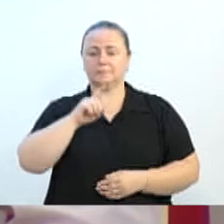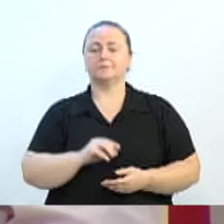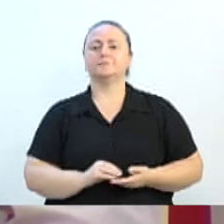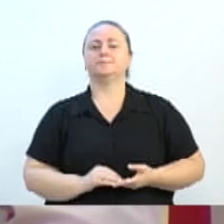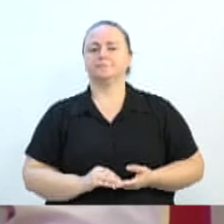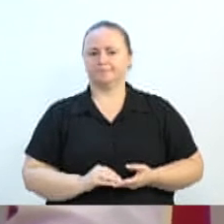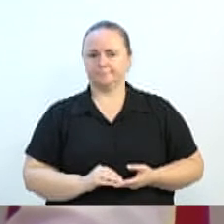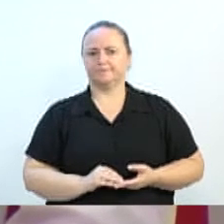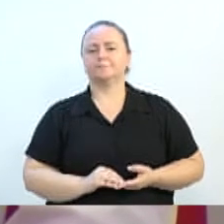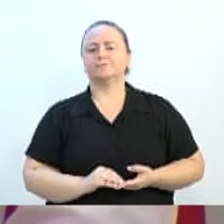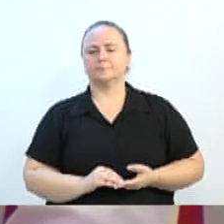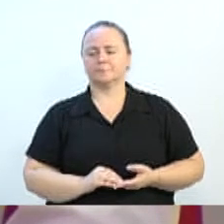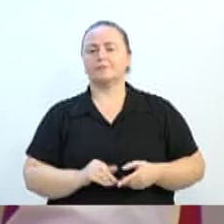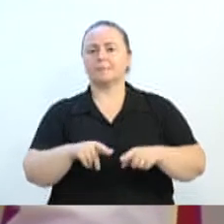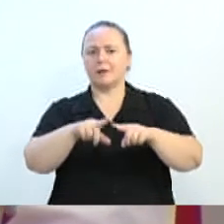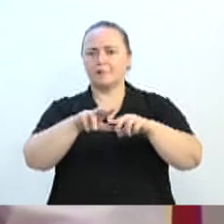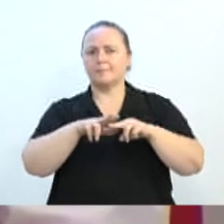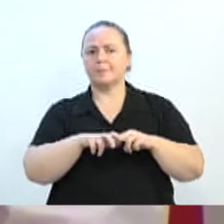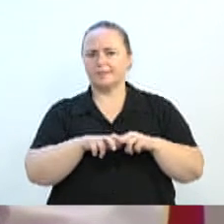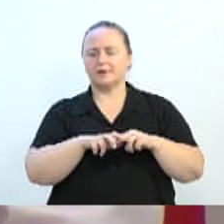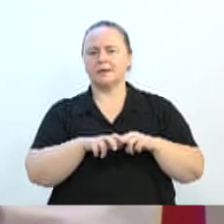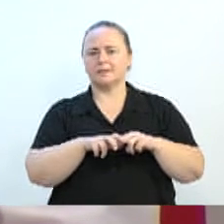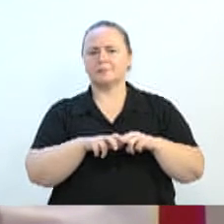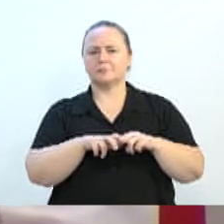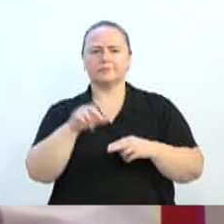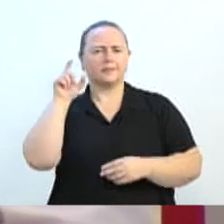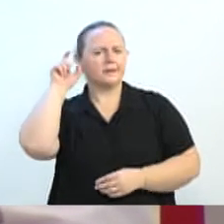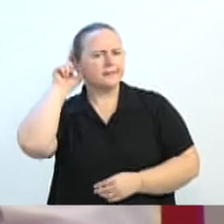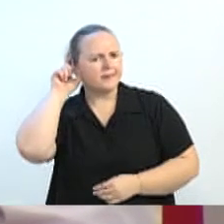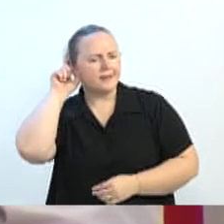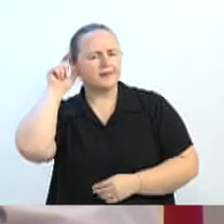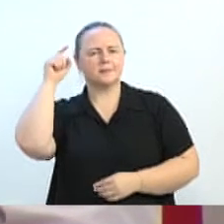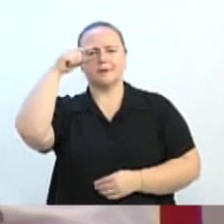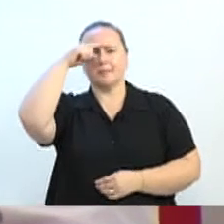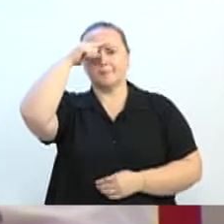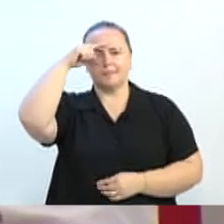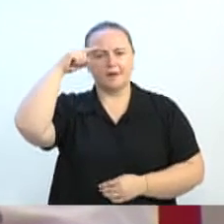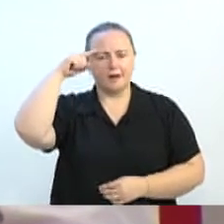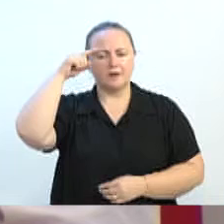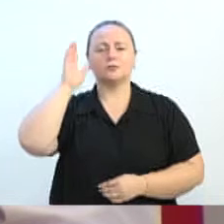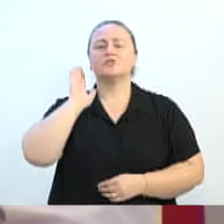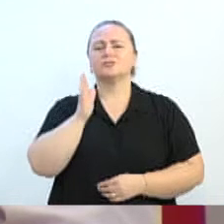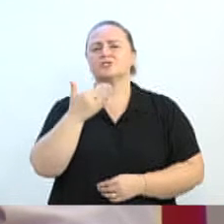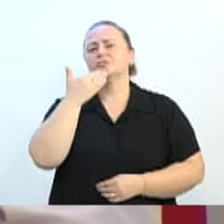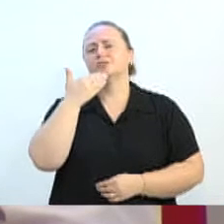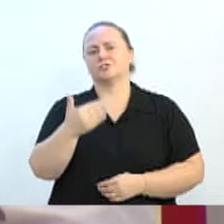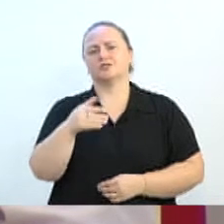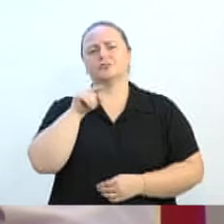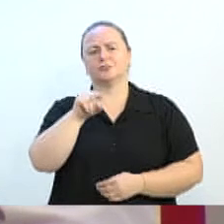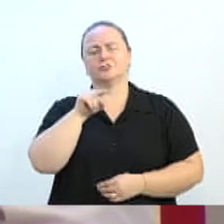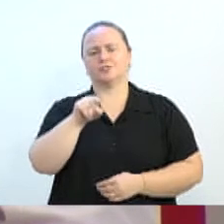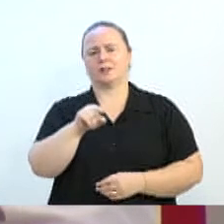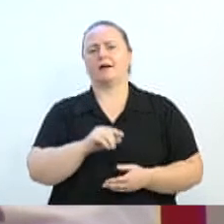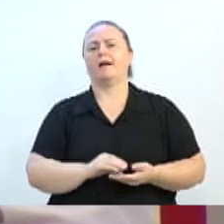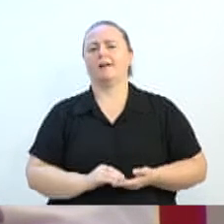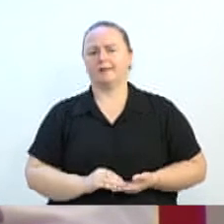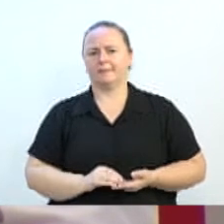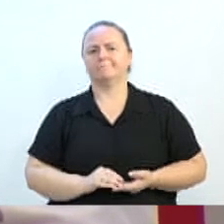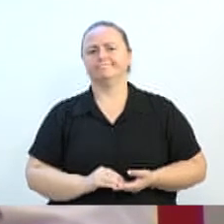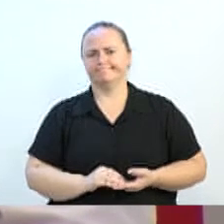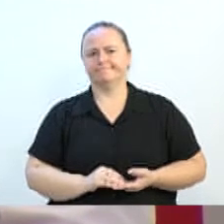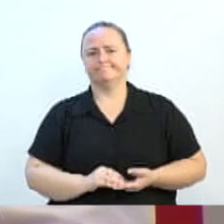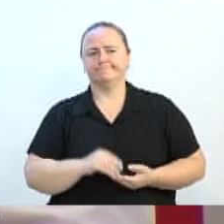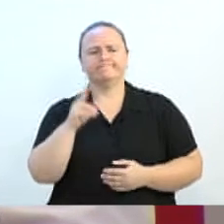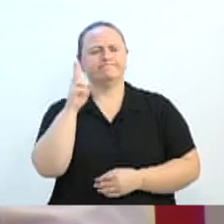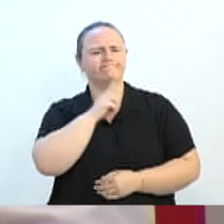aqui esse pedido meu o dono da Rosa eu não ia se matar diversos vereadores pediram faixa elevada nesse local se puder urgente